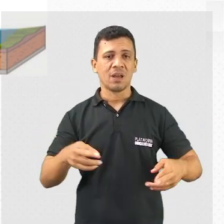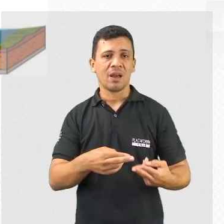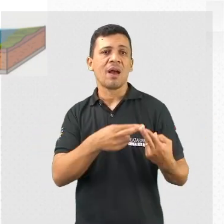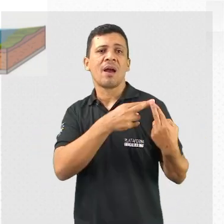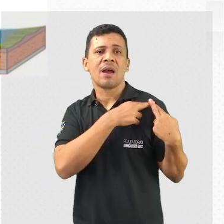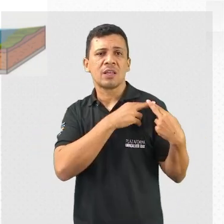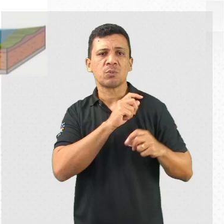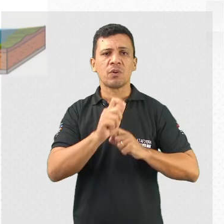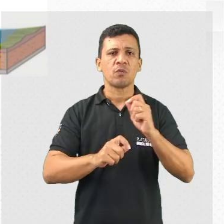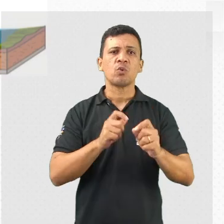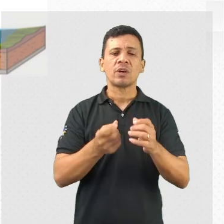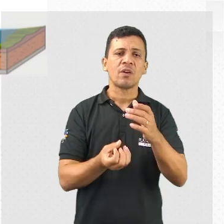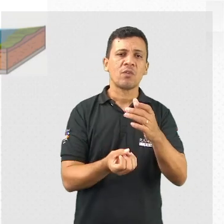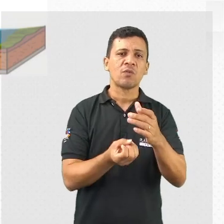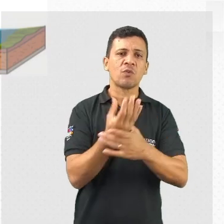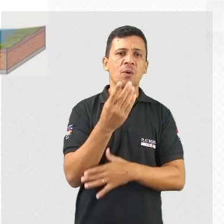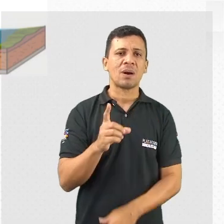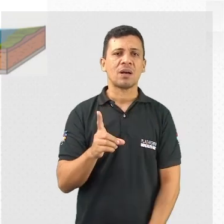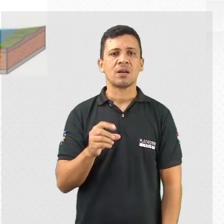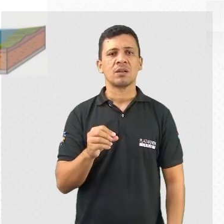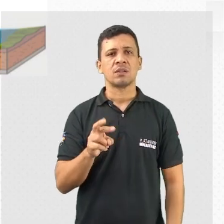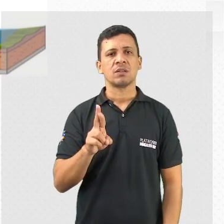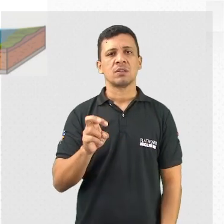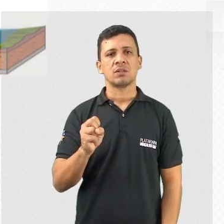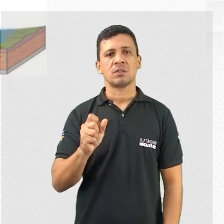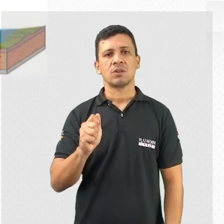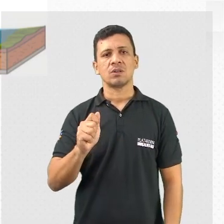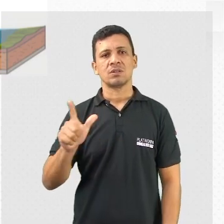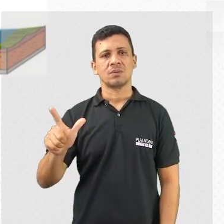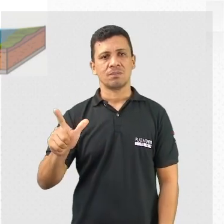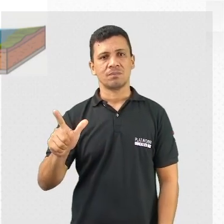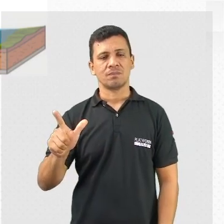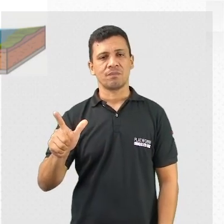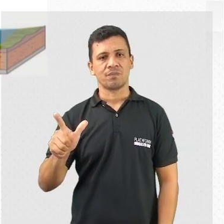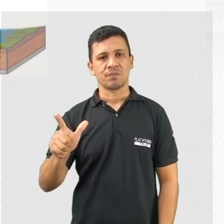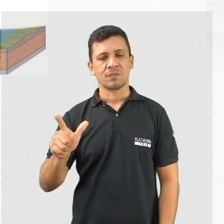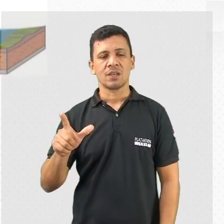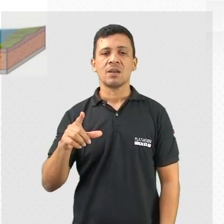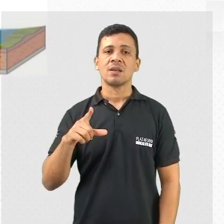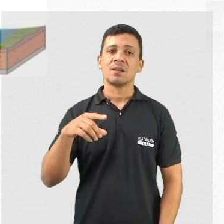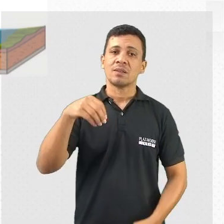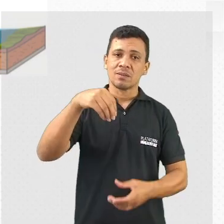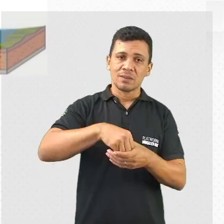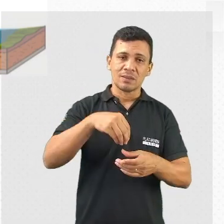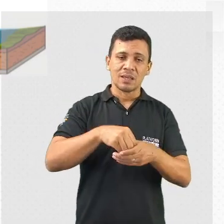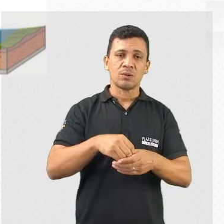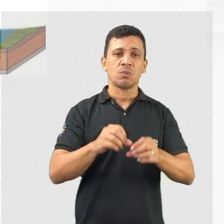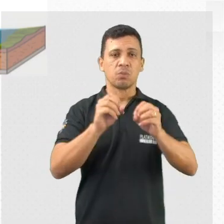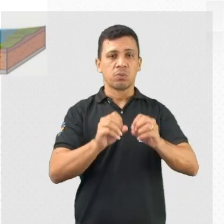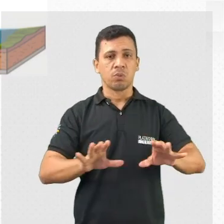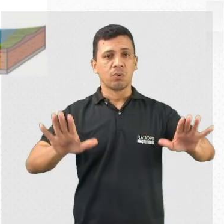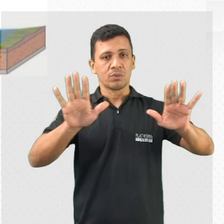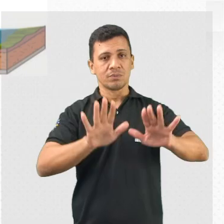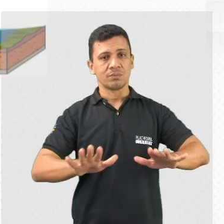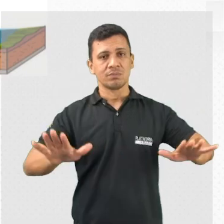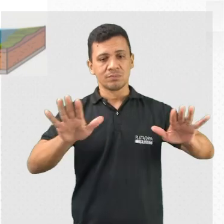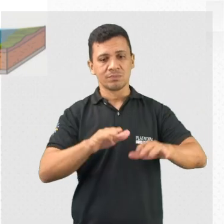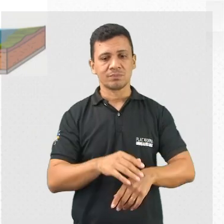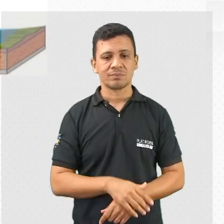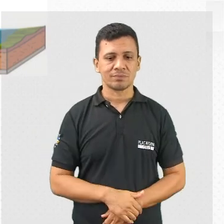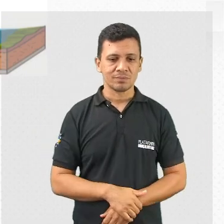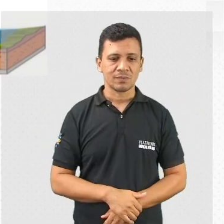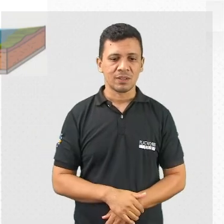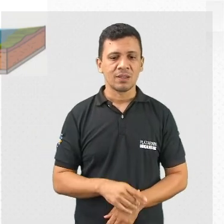responsável por formar o que nós chamamos de dorsais, tá certo? No caso, dorsal mesoceânica, tá bom? Aqui no caso, por exemplo, a gente tem o